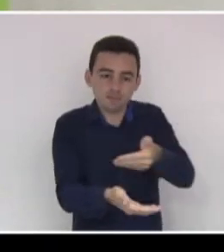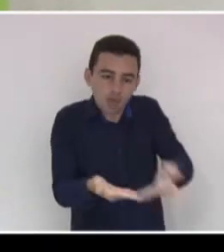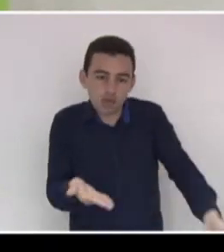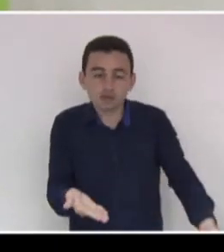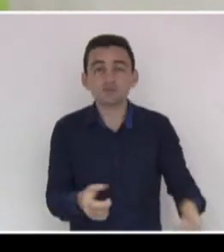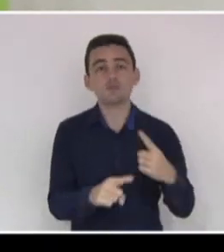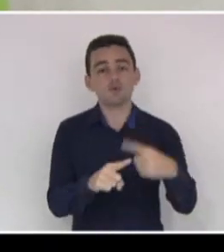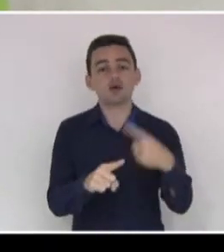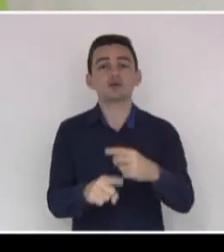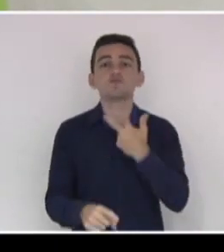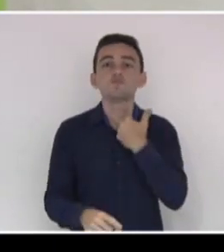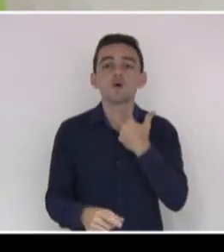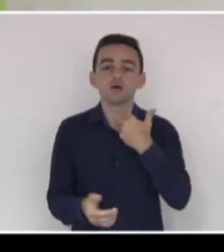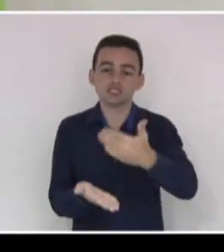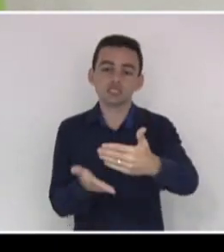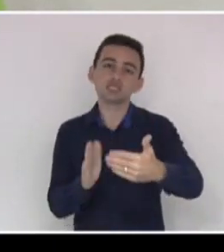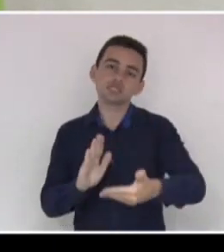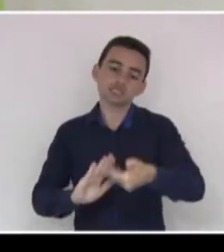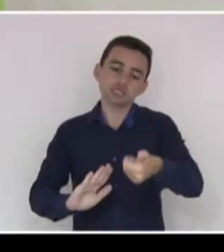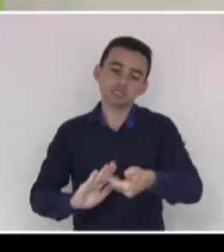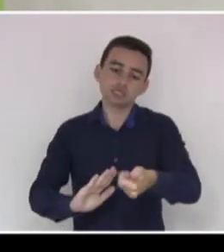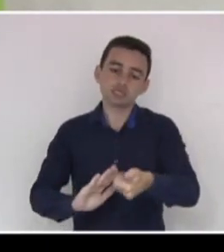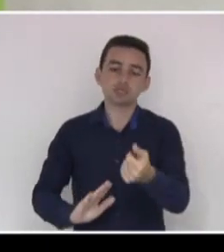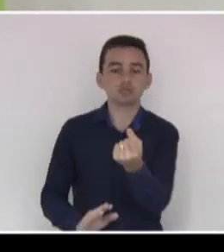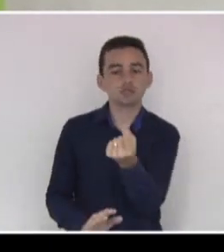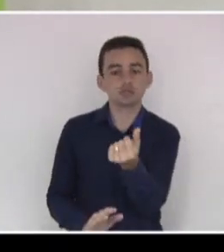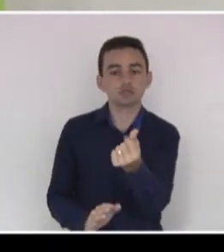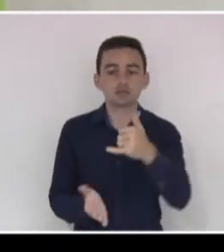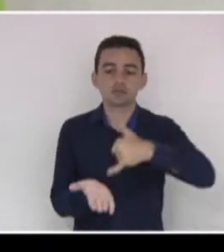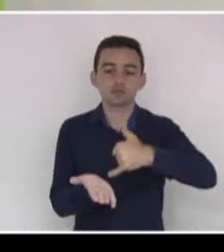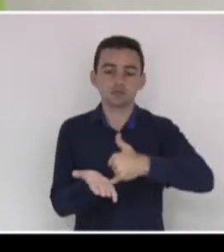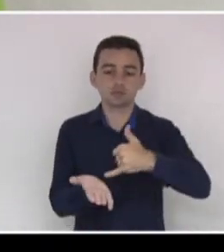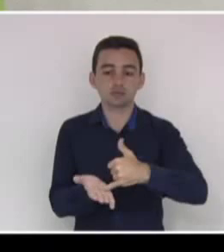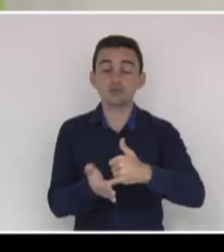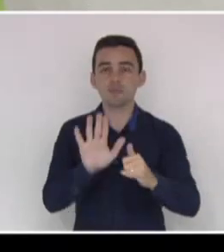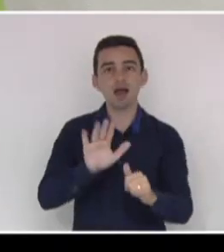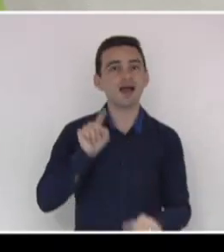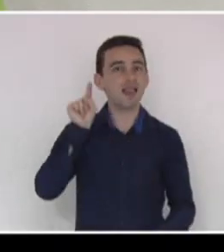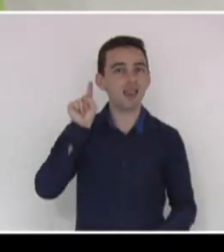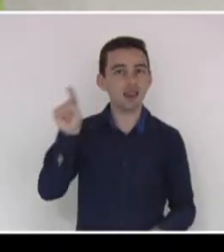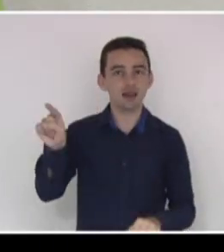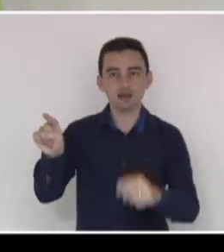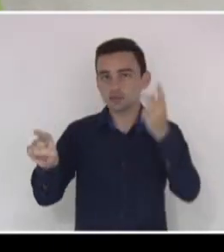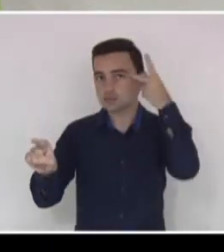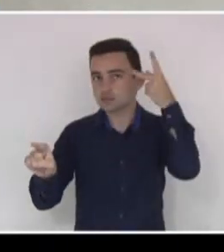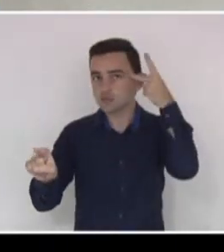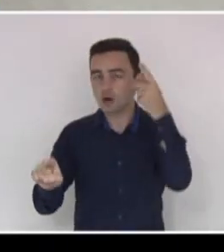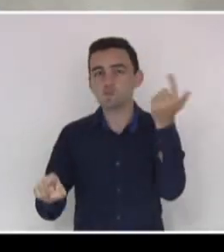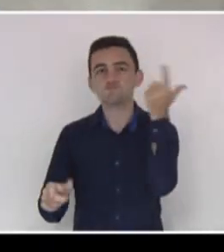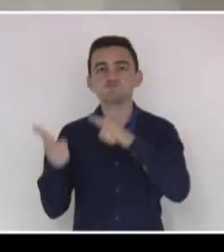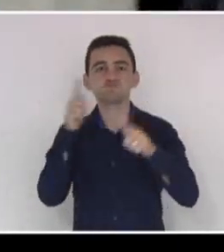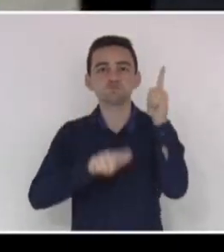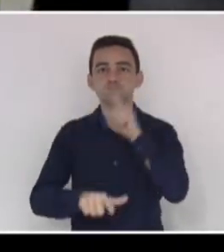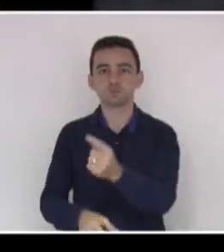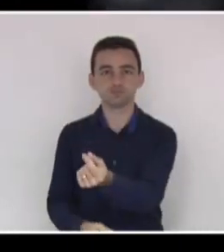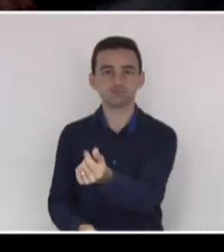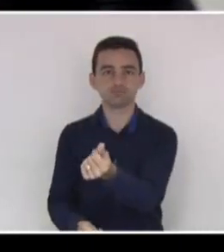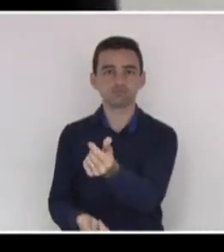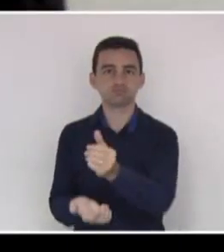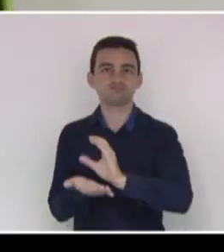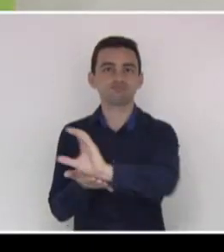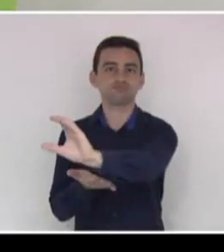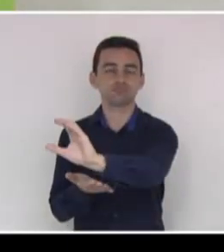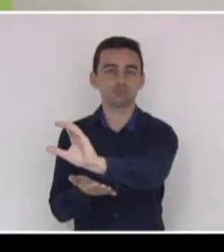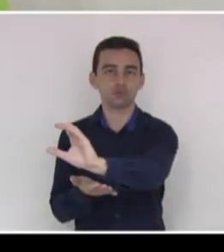tributar, mas os municípios do interior de São Paulo ganham. Na verdade, nós não estamos tratando aqui de mais